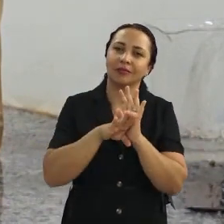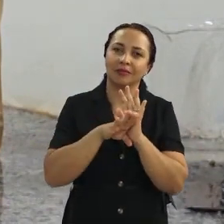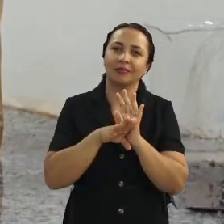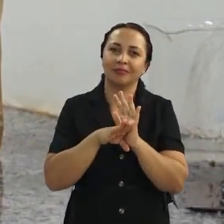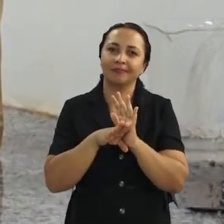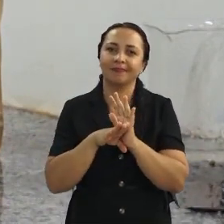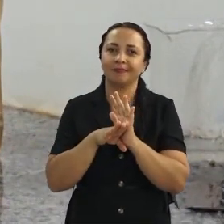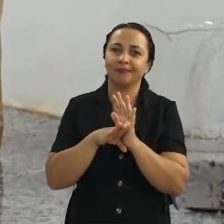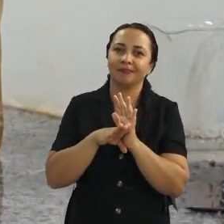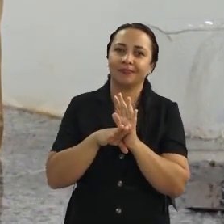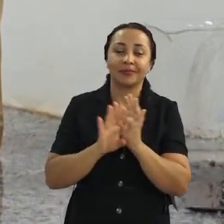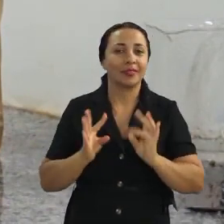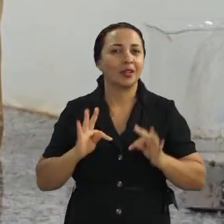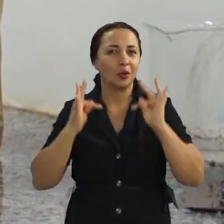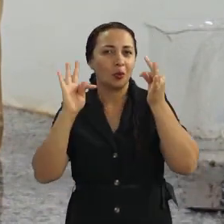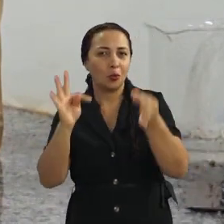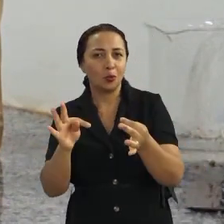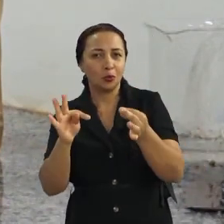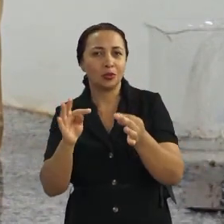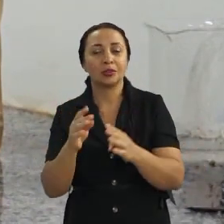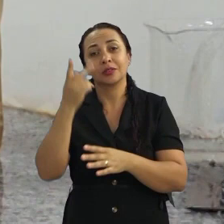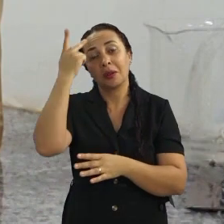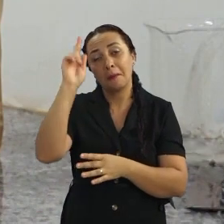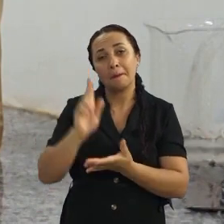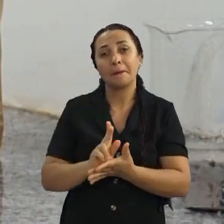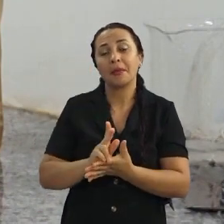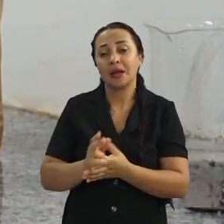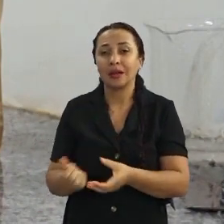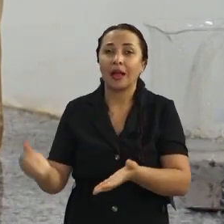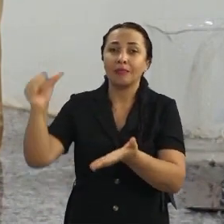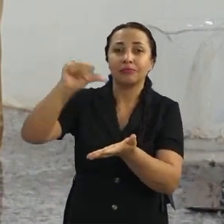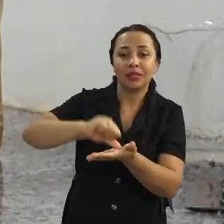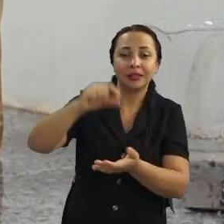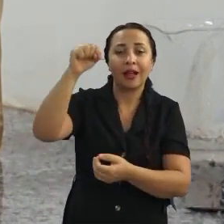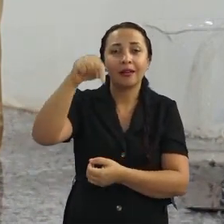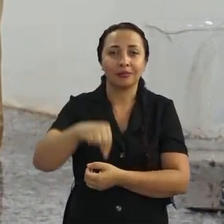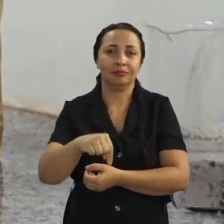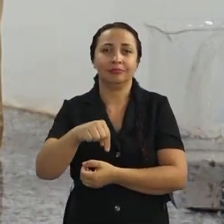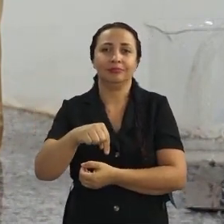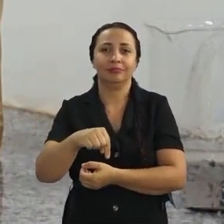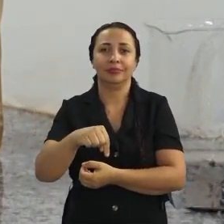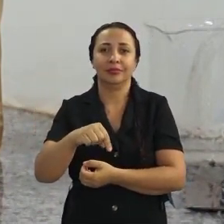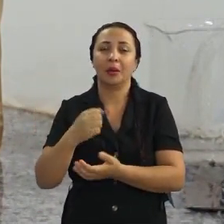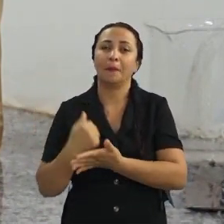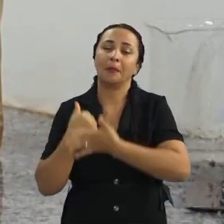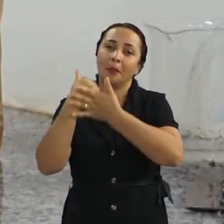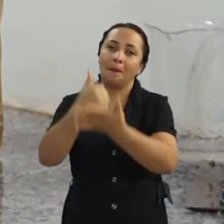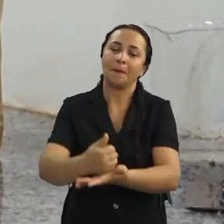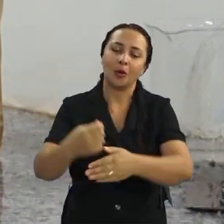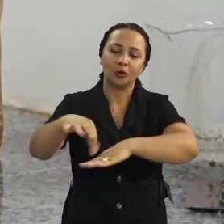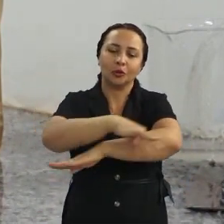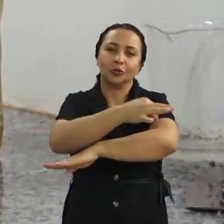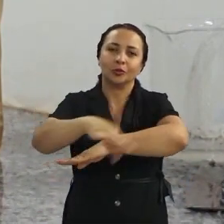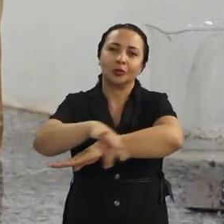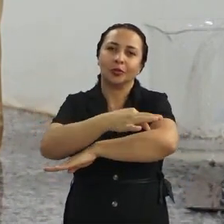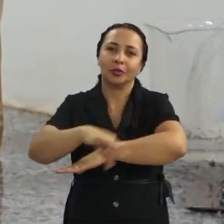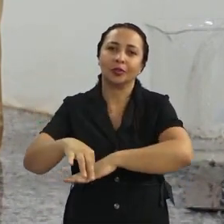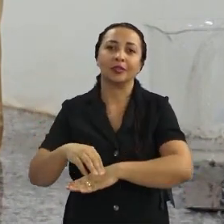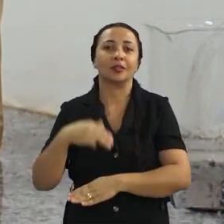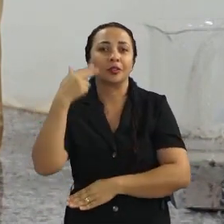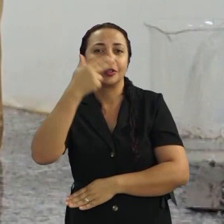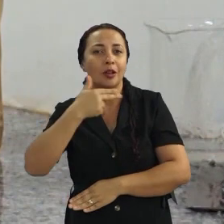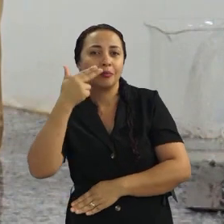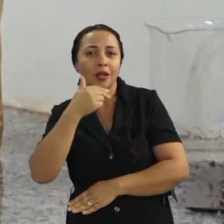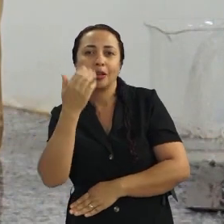trazer tecnologia para implantar nela Então a gente precisa de apoio de Engenheiros de